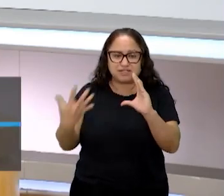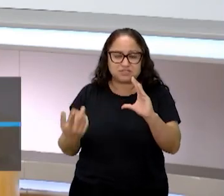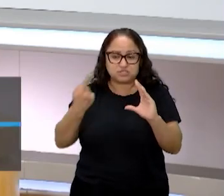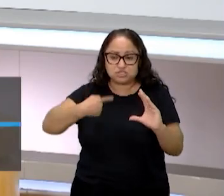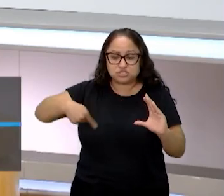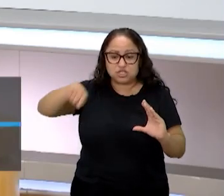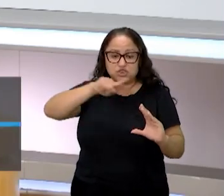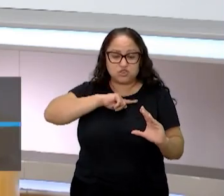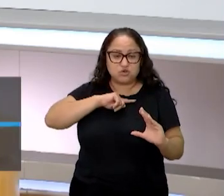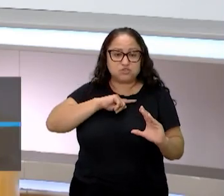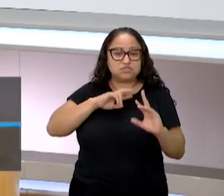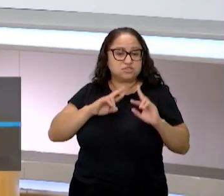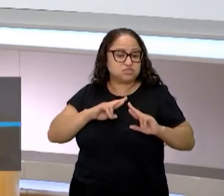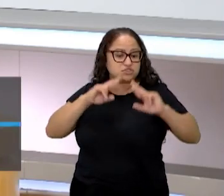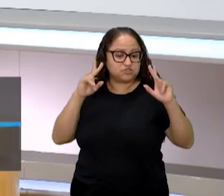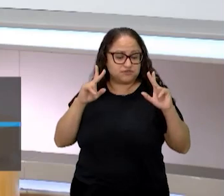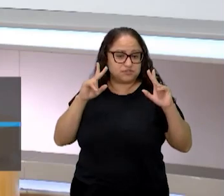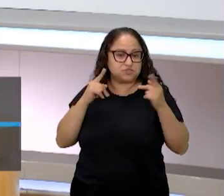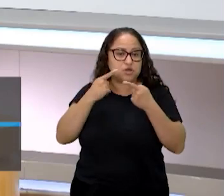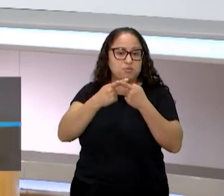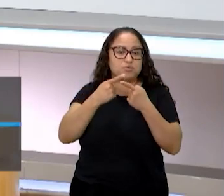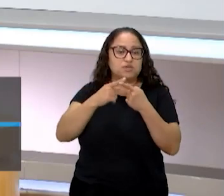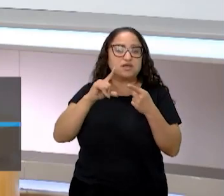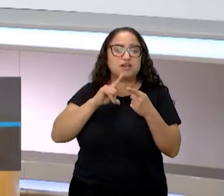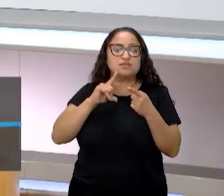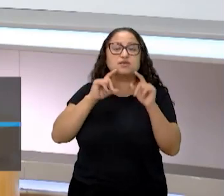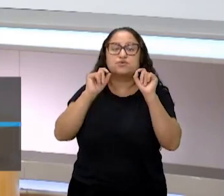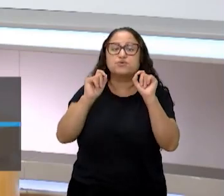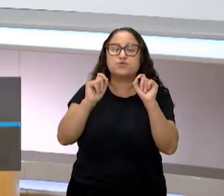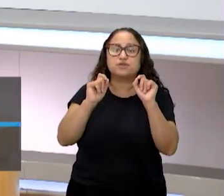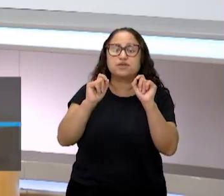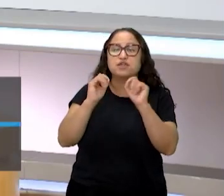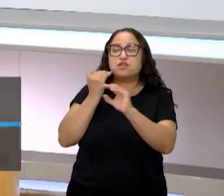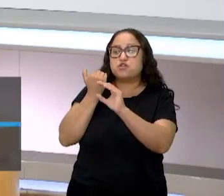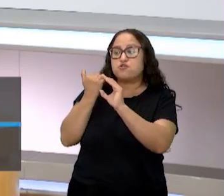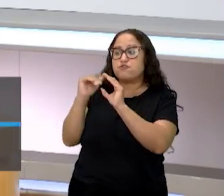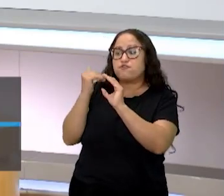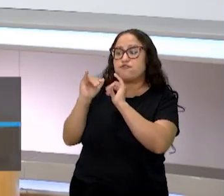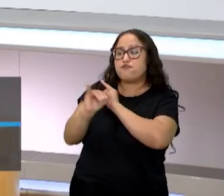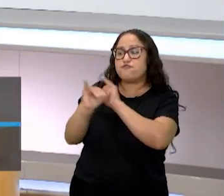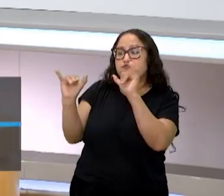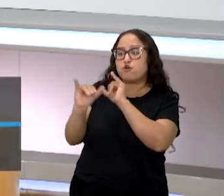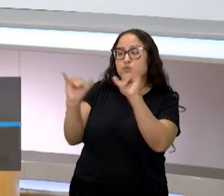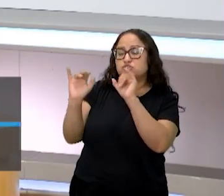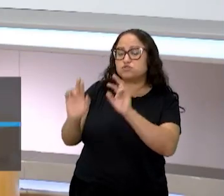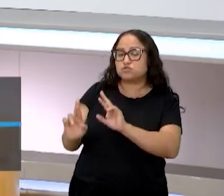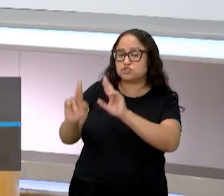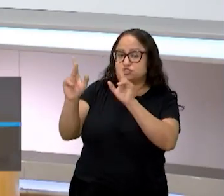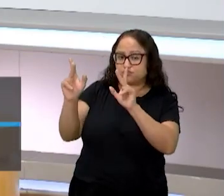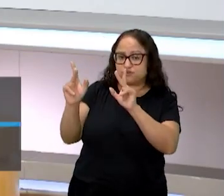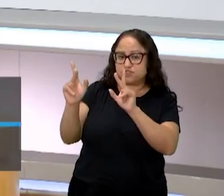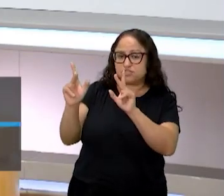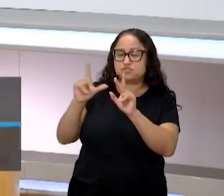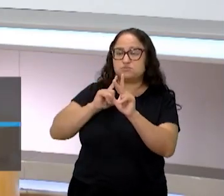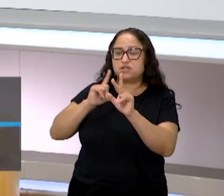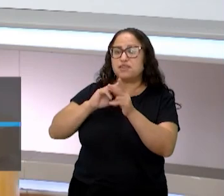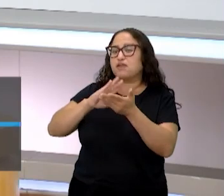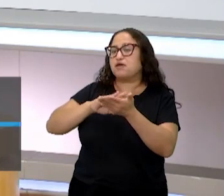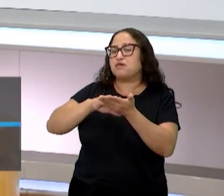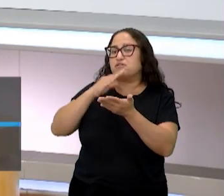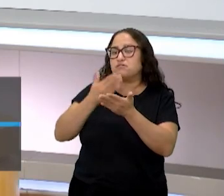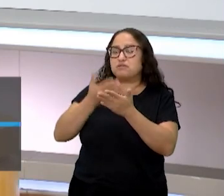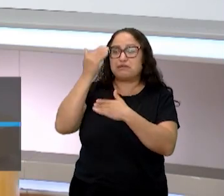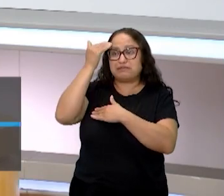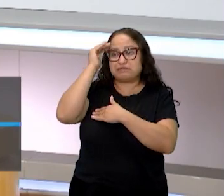características diferenciadas, porque elas vão enviar mensagens diferentes também para serem aí traduzidas